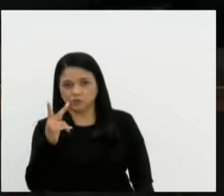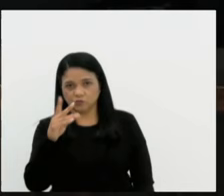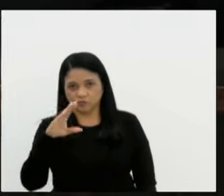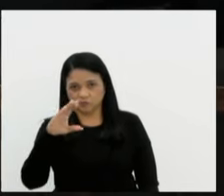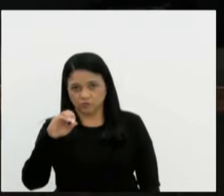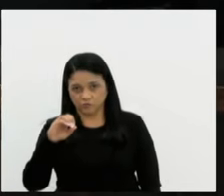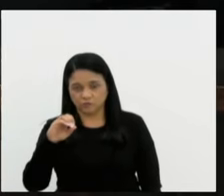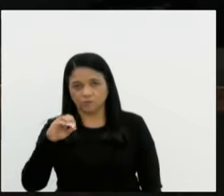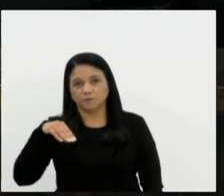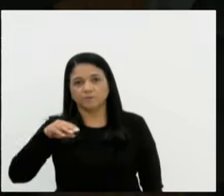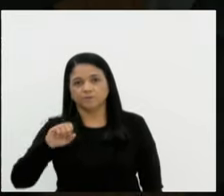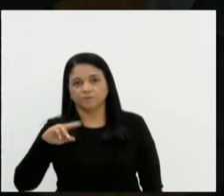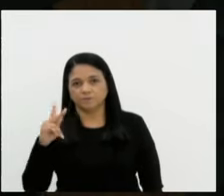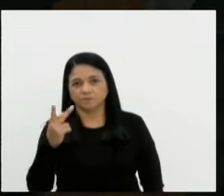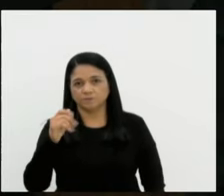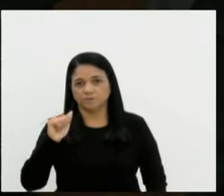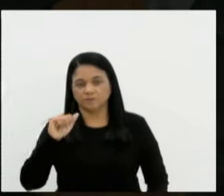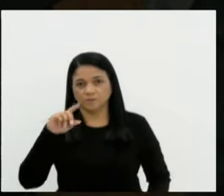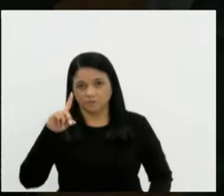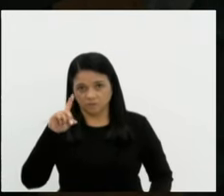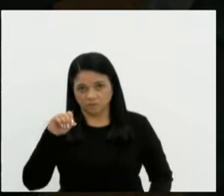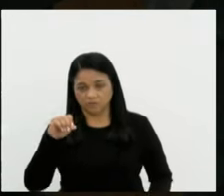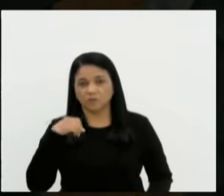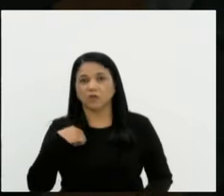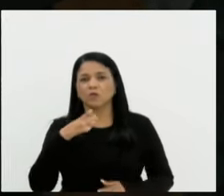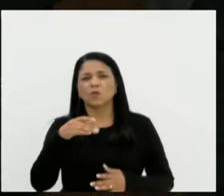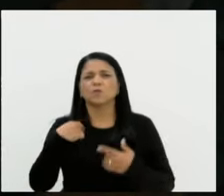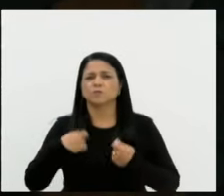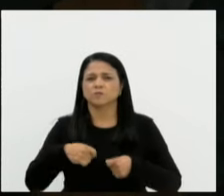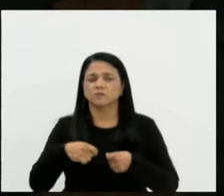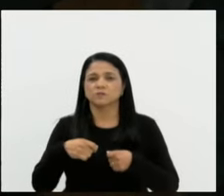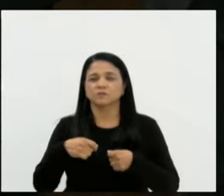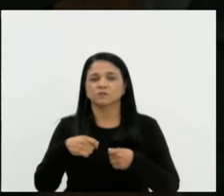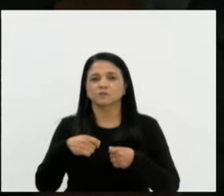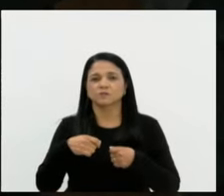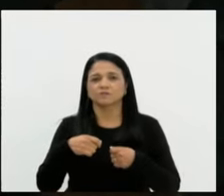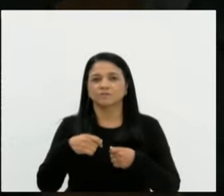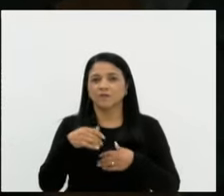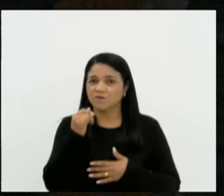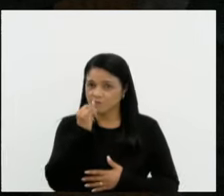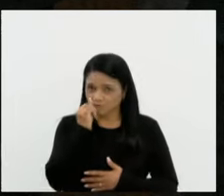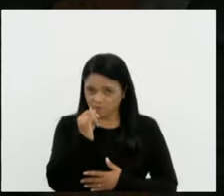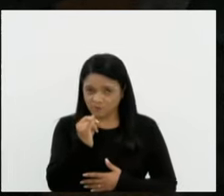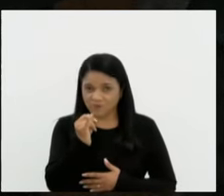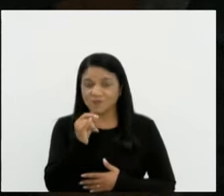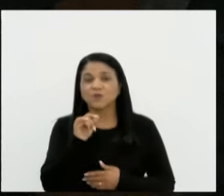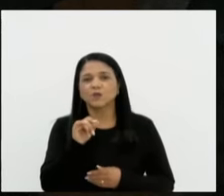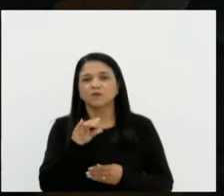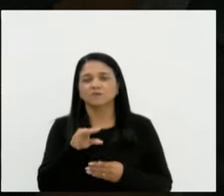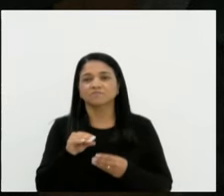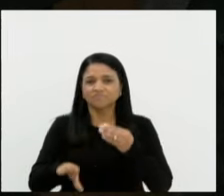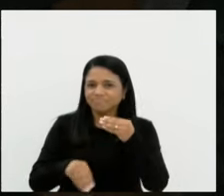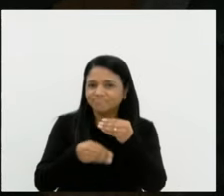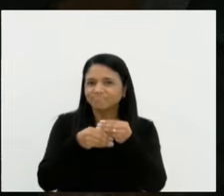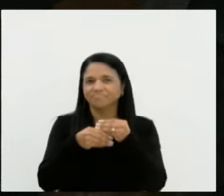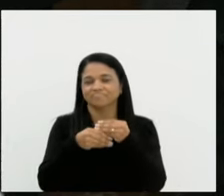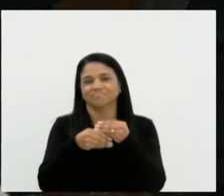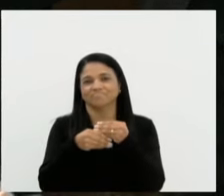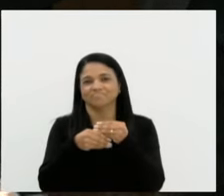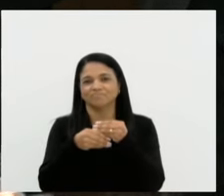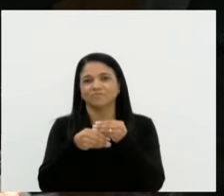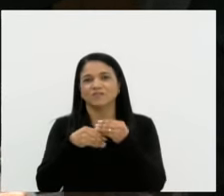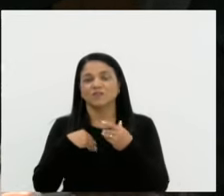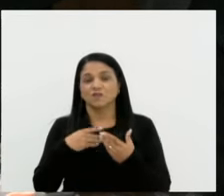aqui meu voto, eu quero fazer só uma colocação muito rápida, porque eu vi aqui todo o tempo que a